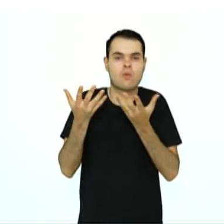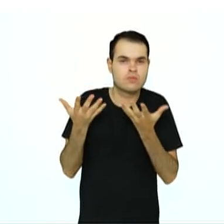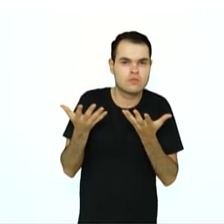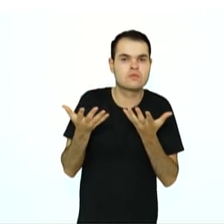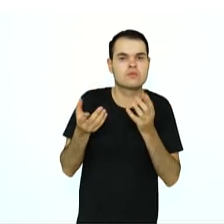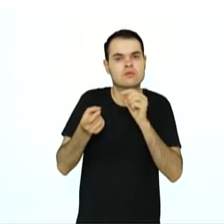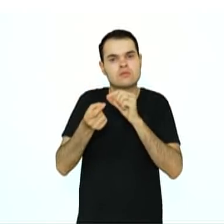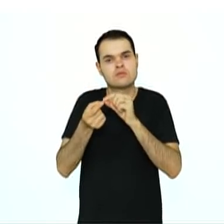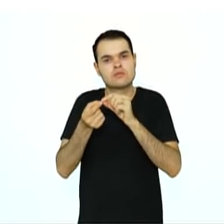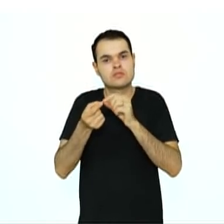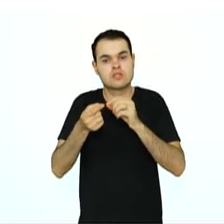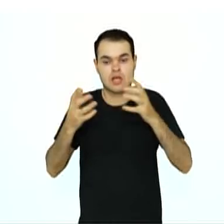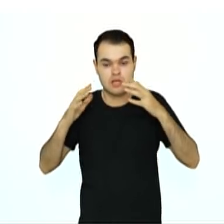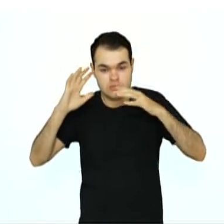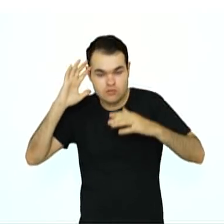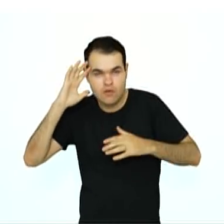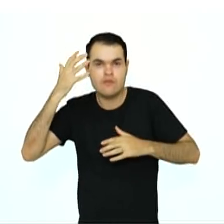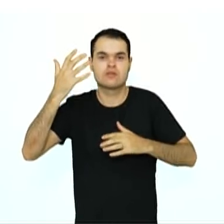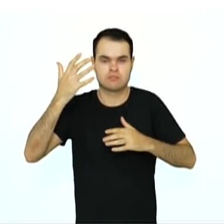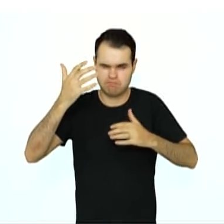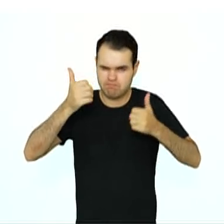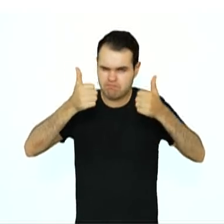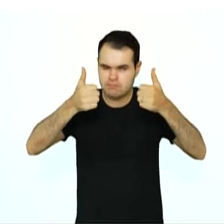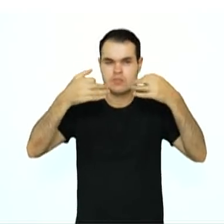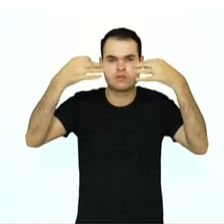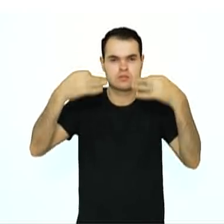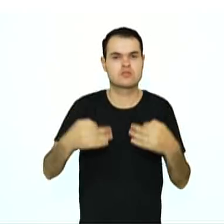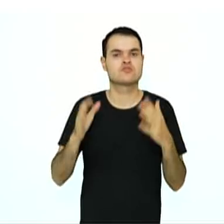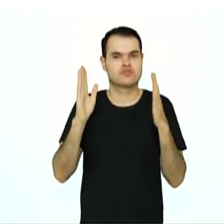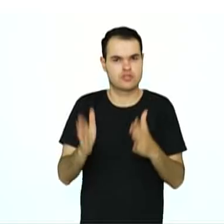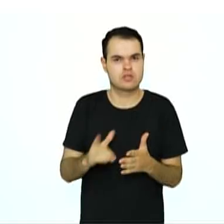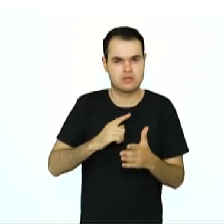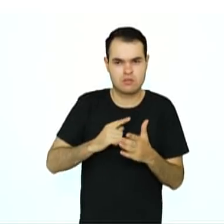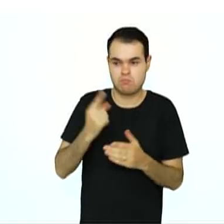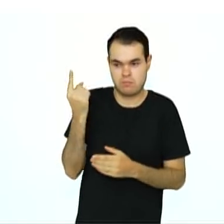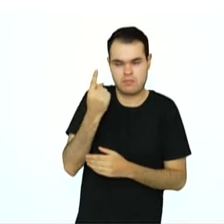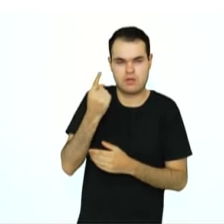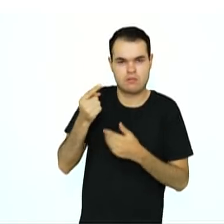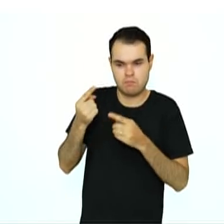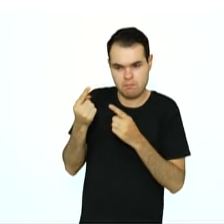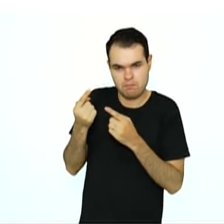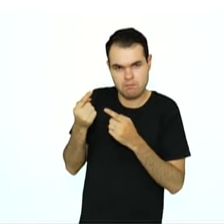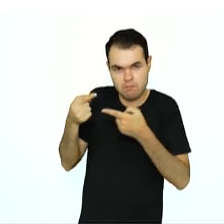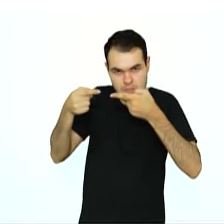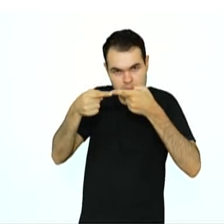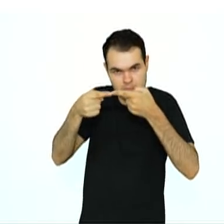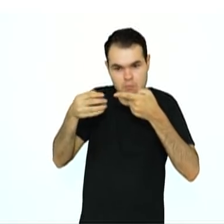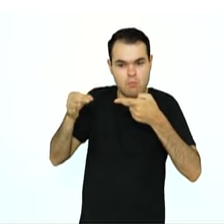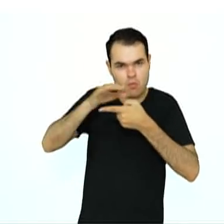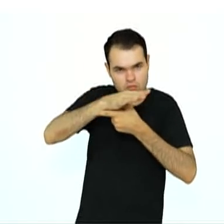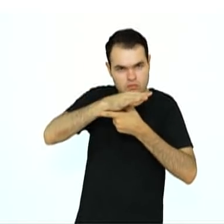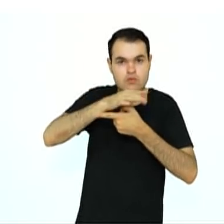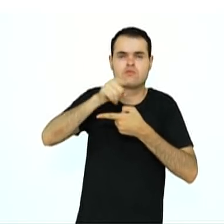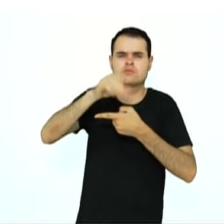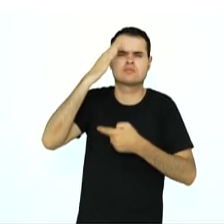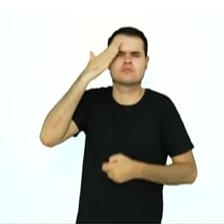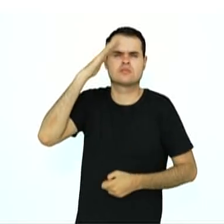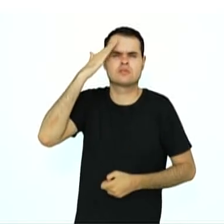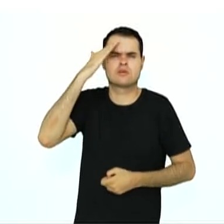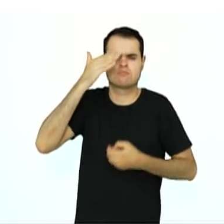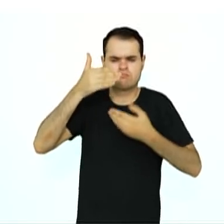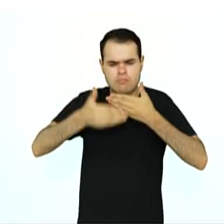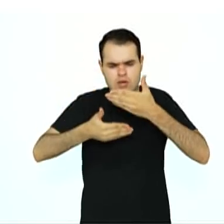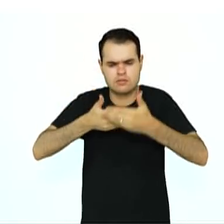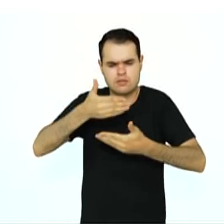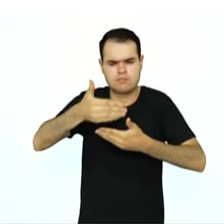com a solução começada, certo? Então, já tem ali o primeiro passo escrito, tá? Para facilitar um pouco a sua vida e você entender esse passo a passo, que